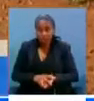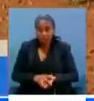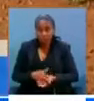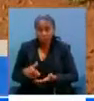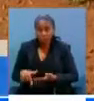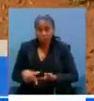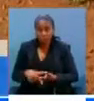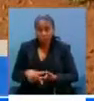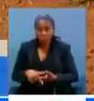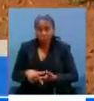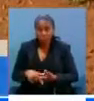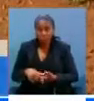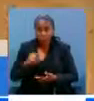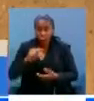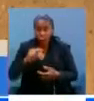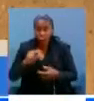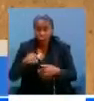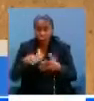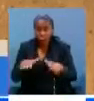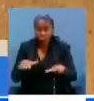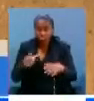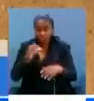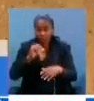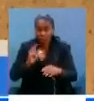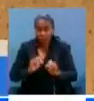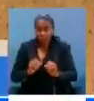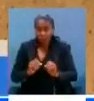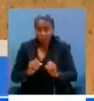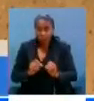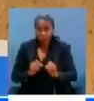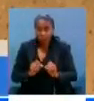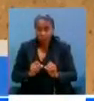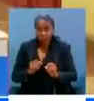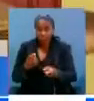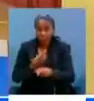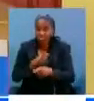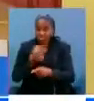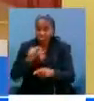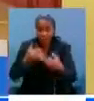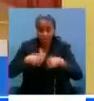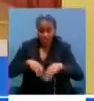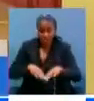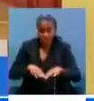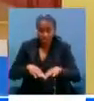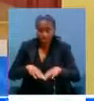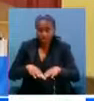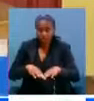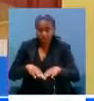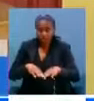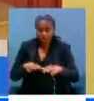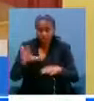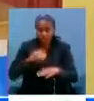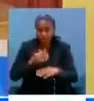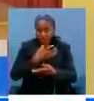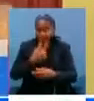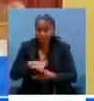Vocês têm ali, acabaram de aumentar um bocadinho, com muita diligência, acabaram de aumentar alguns pedaços que têm para vir cozinha, mas já mais um mês, 2 meses,